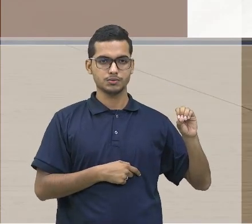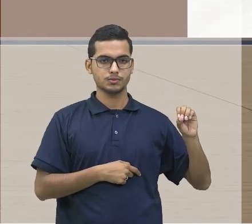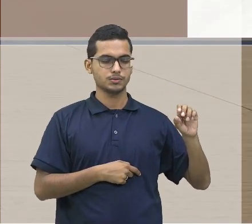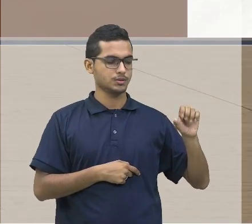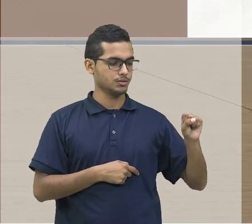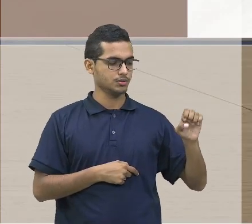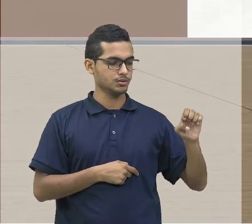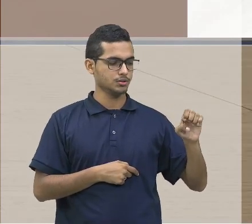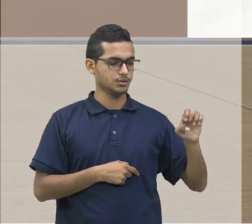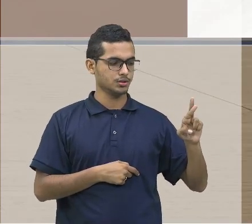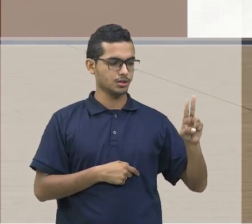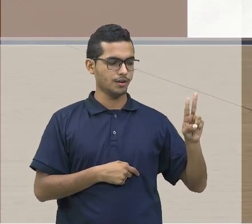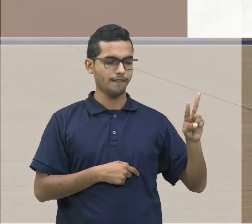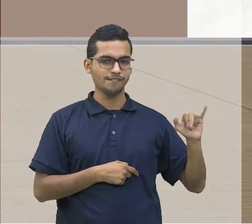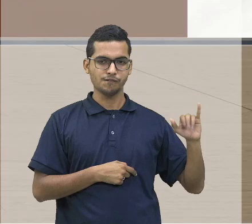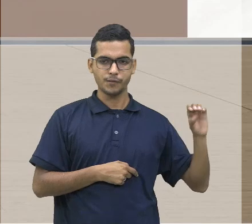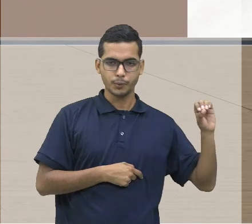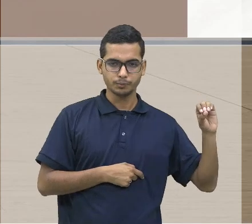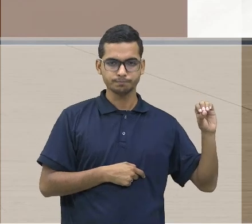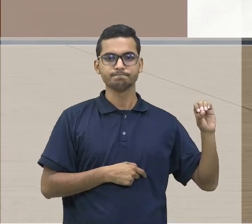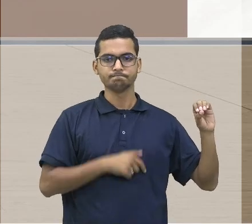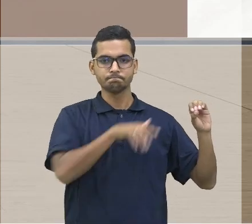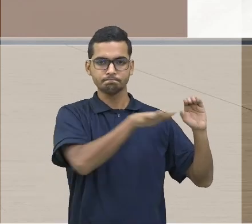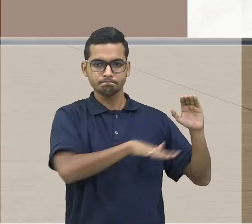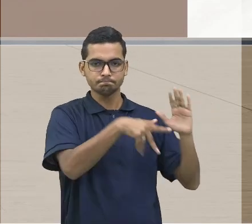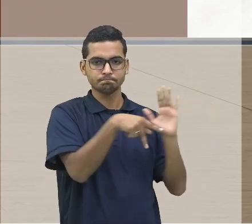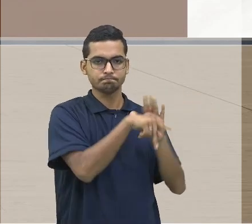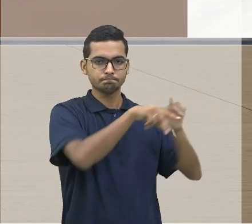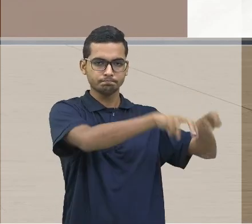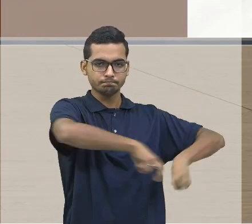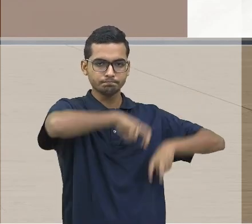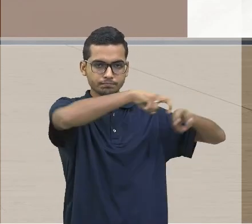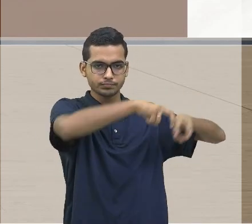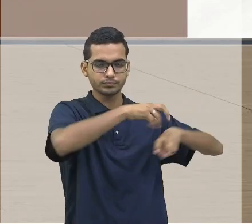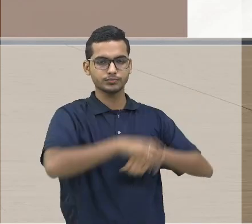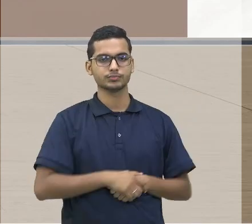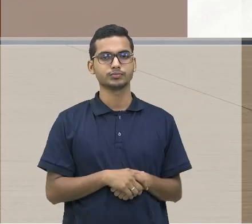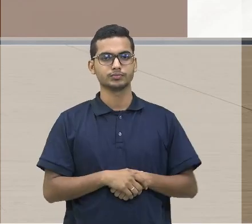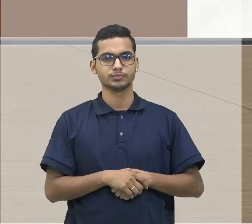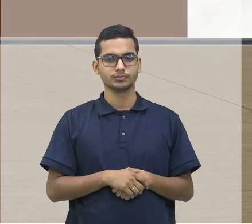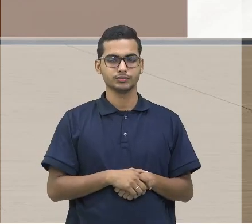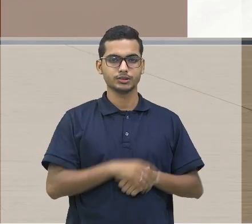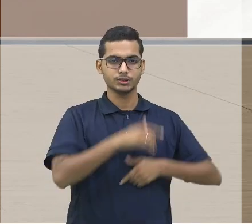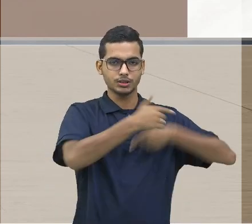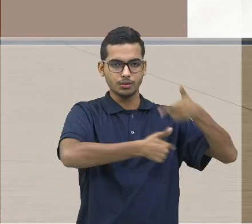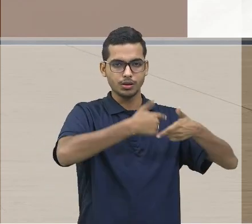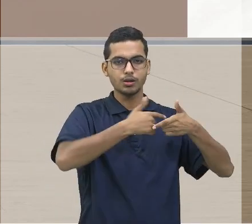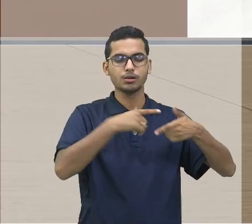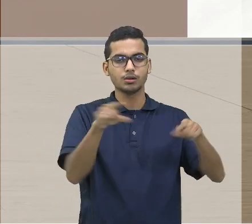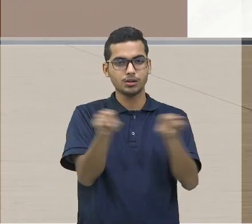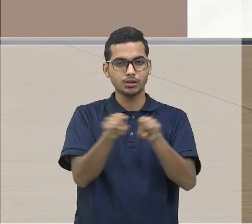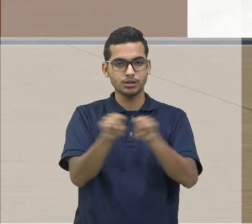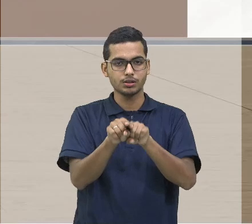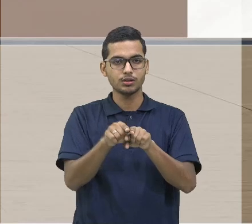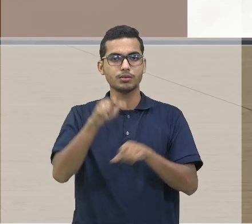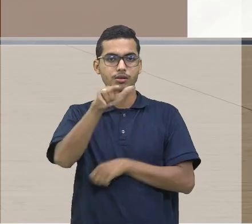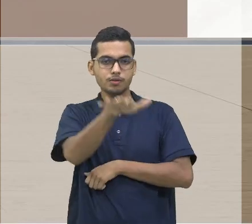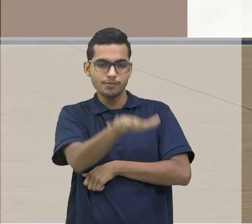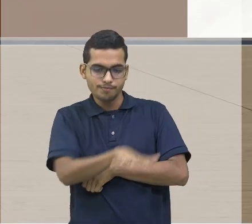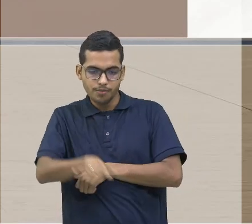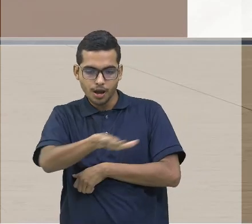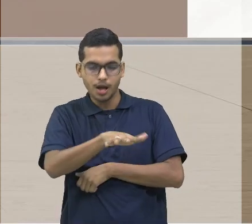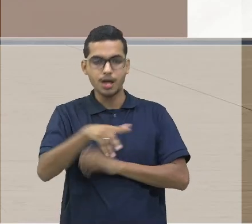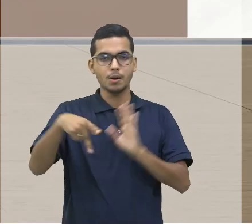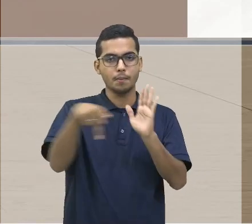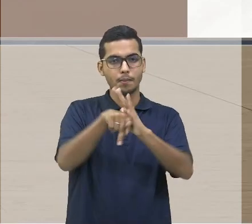de pagar o tributo do que eles produziam para eles, também tinham que trabalhar de graça em uma época do ano para quem? Para esse Senhor, para trabalhar na área onde